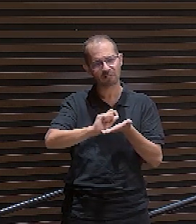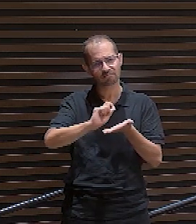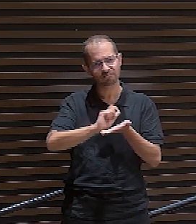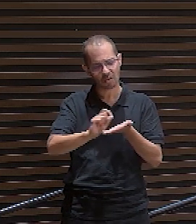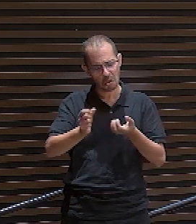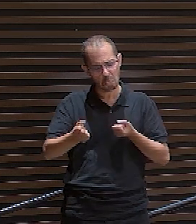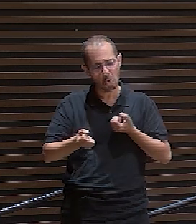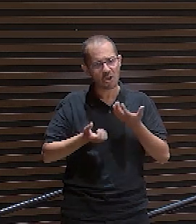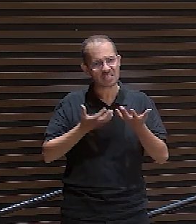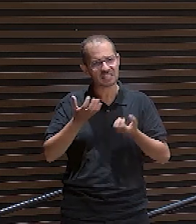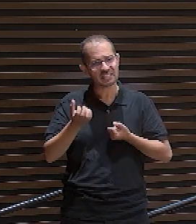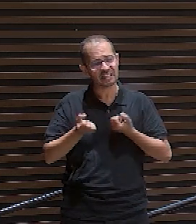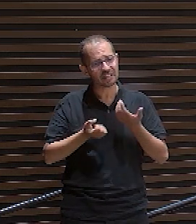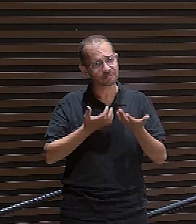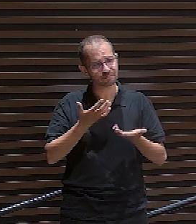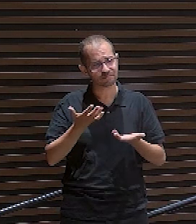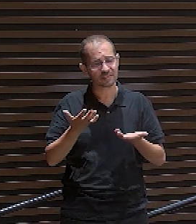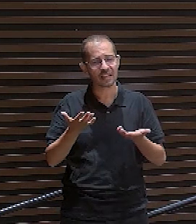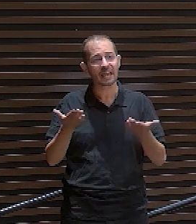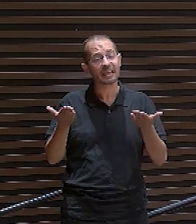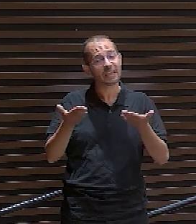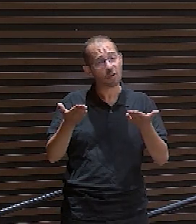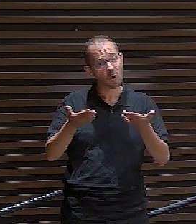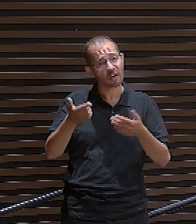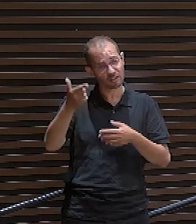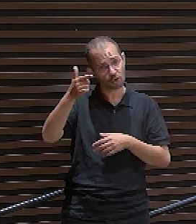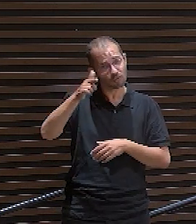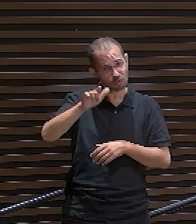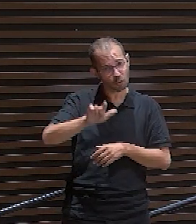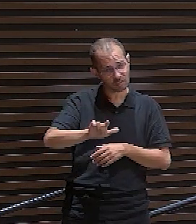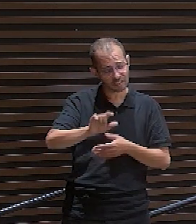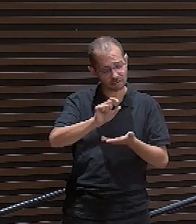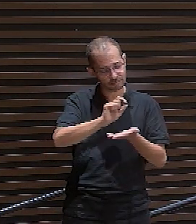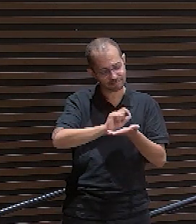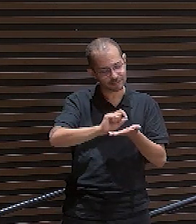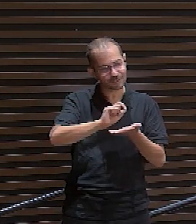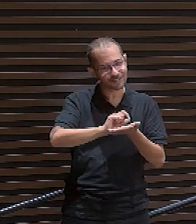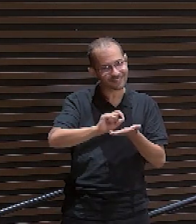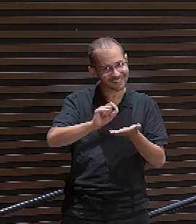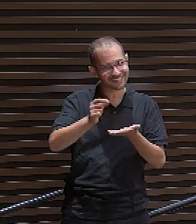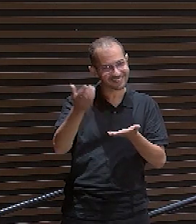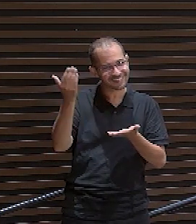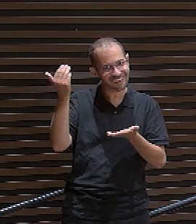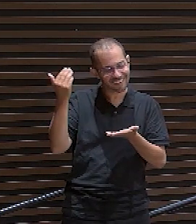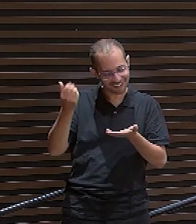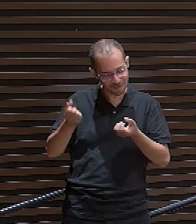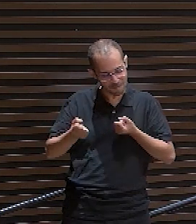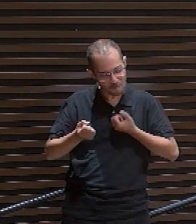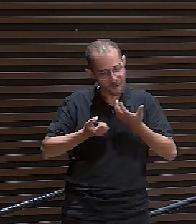E, ultimamente, eu estou retornando à minha verve poética.